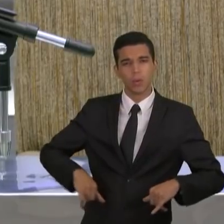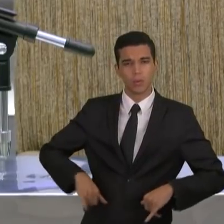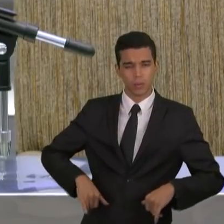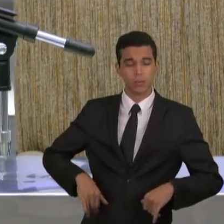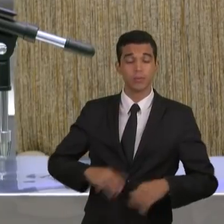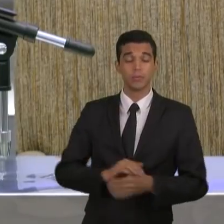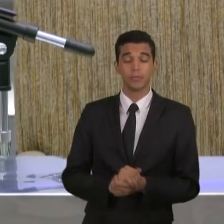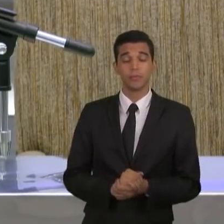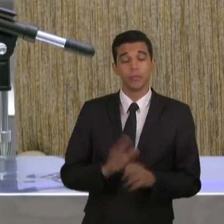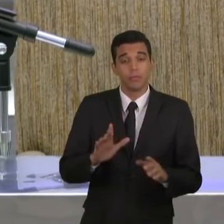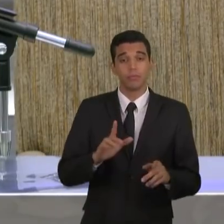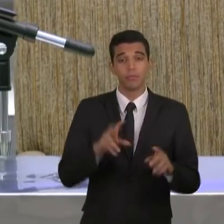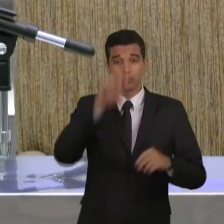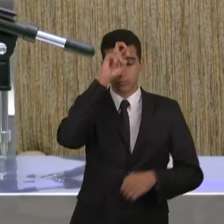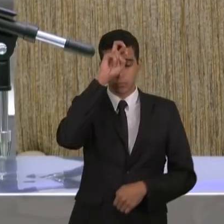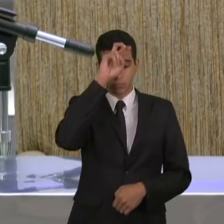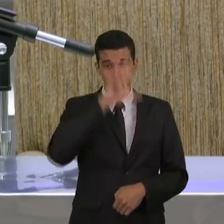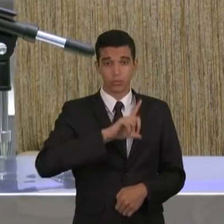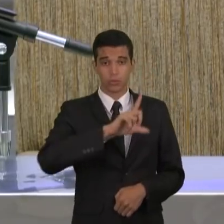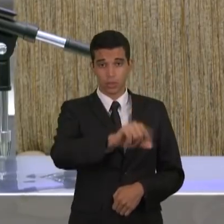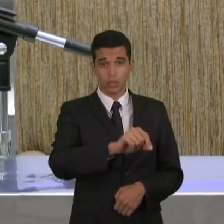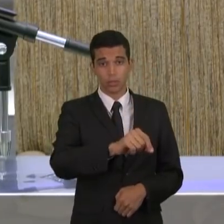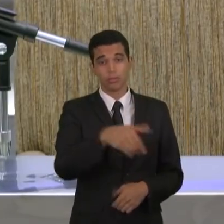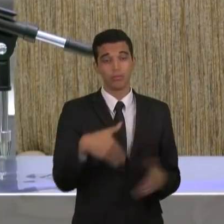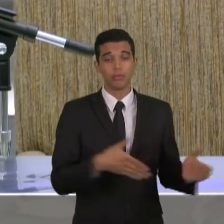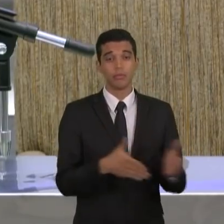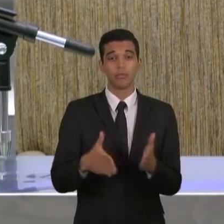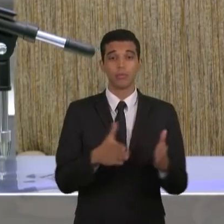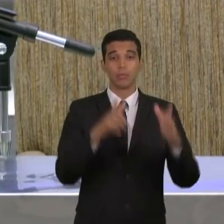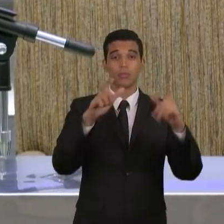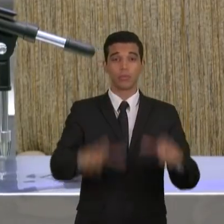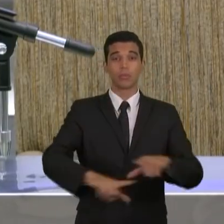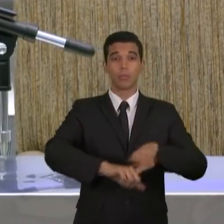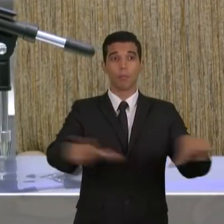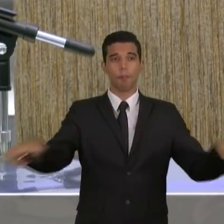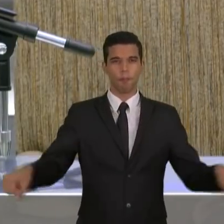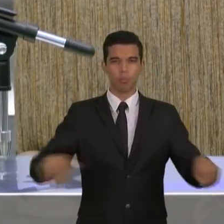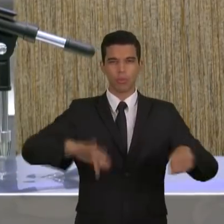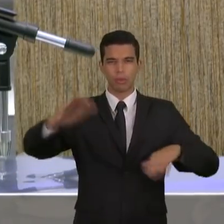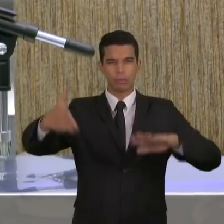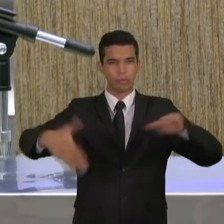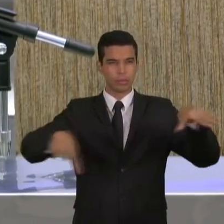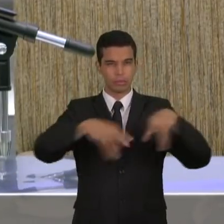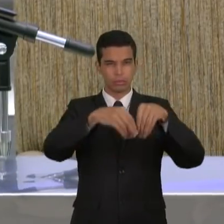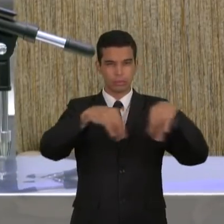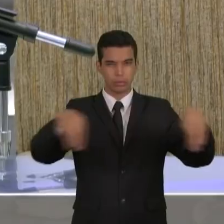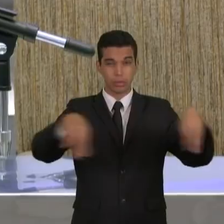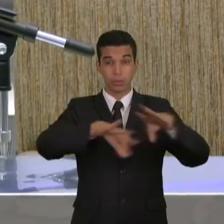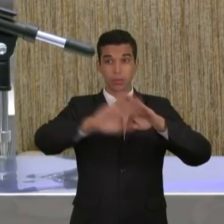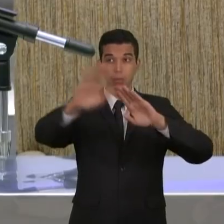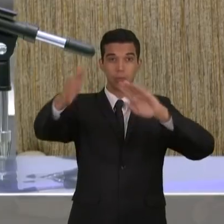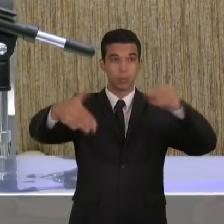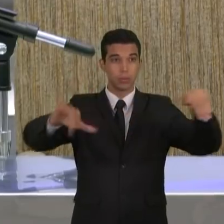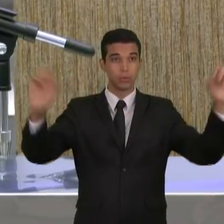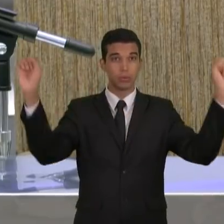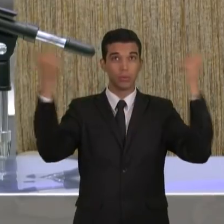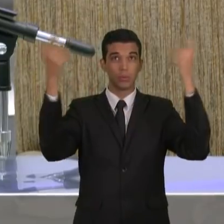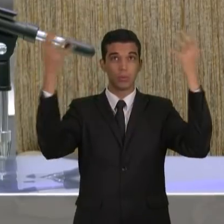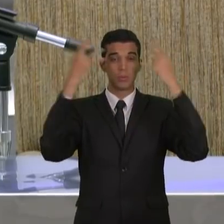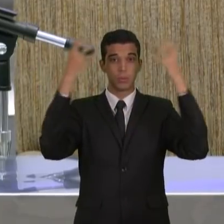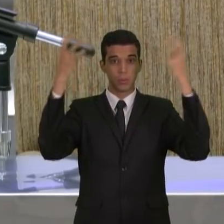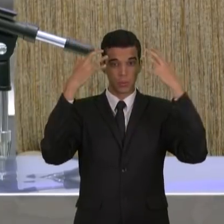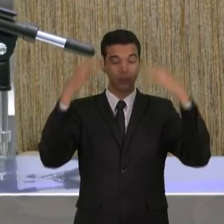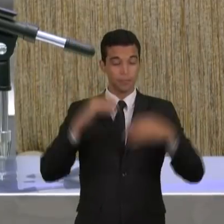deserto Deus se manifesta para eles Deus mostra a sua glória deus manifesta o seu poder